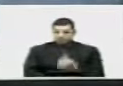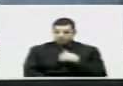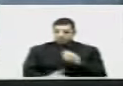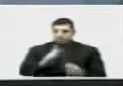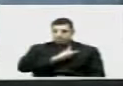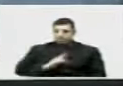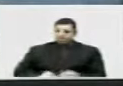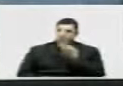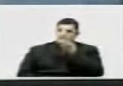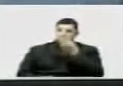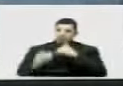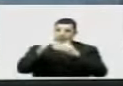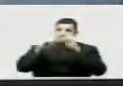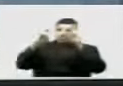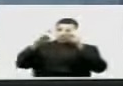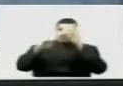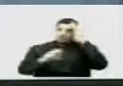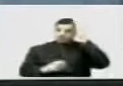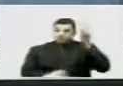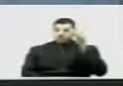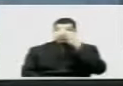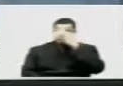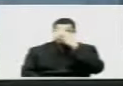Senhor presidente, eu falaria sobre esse tema amanhã,